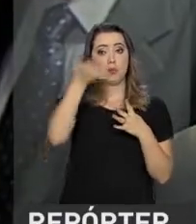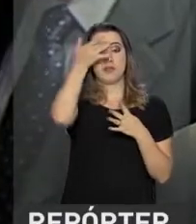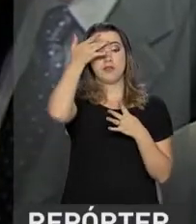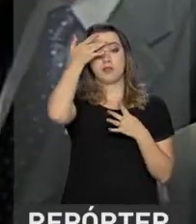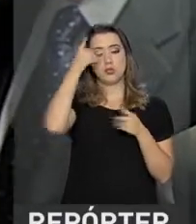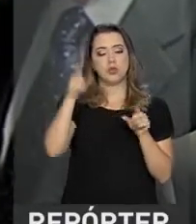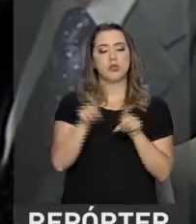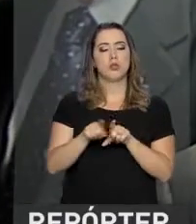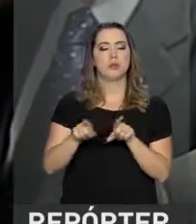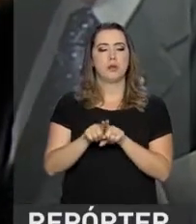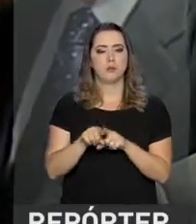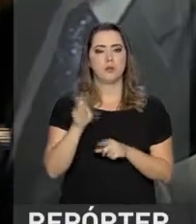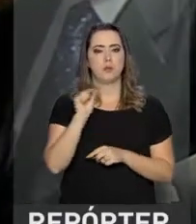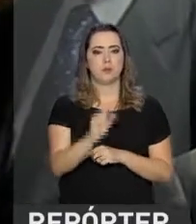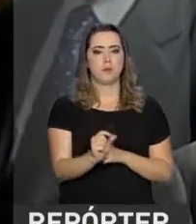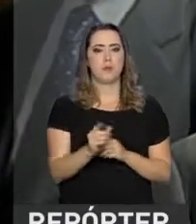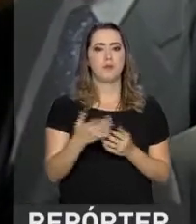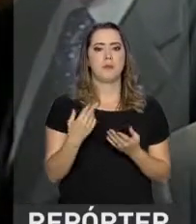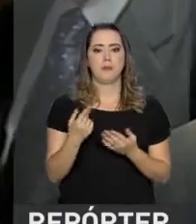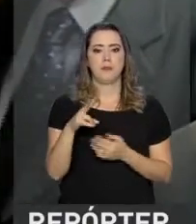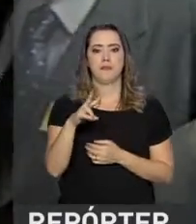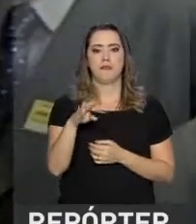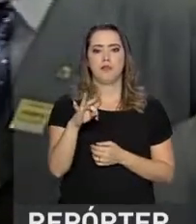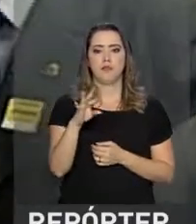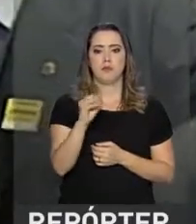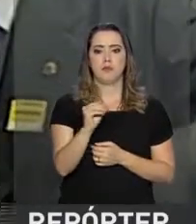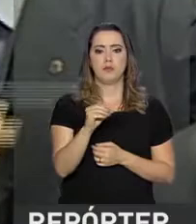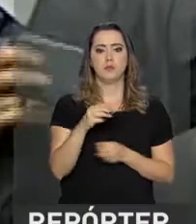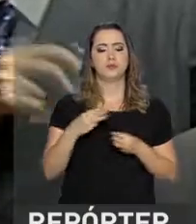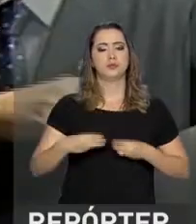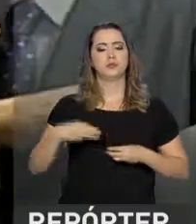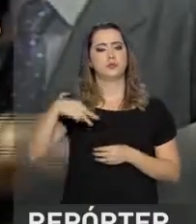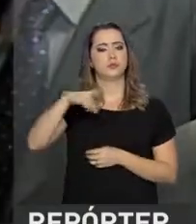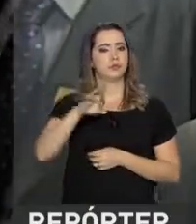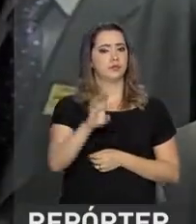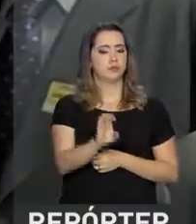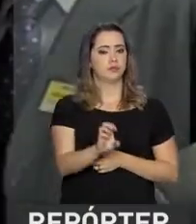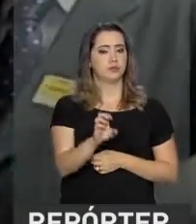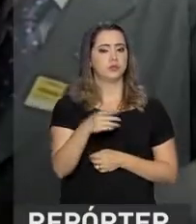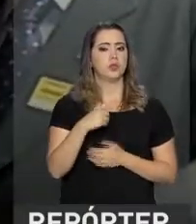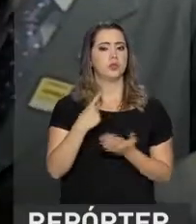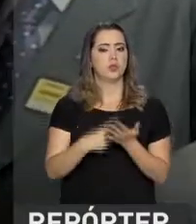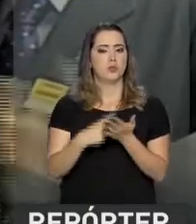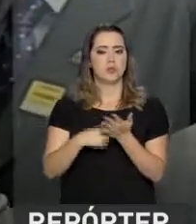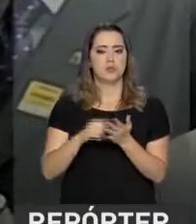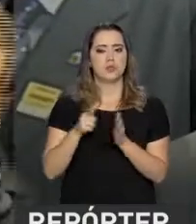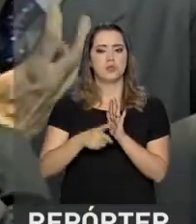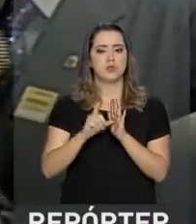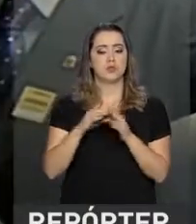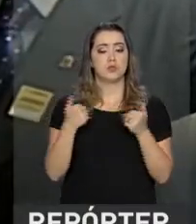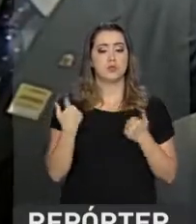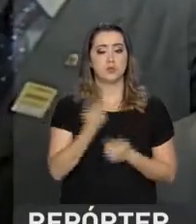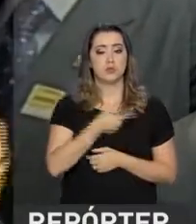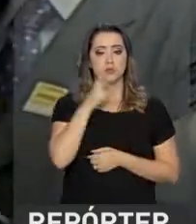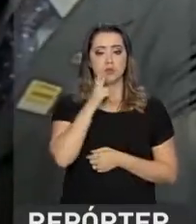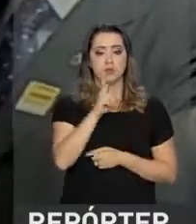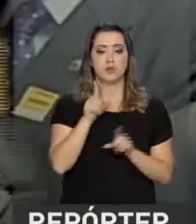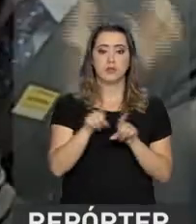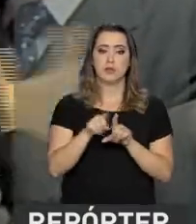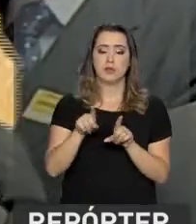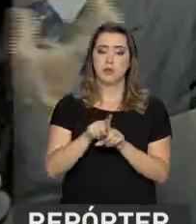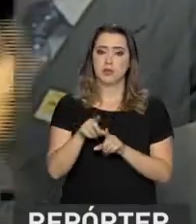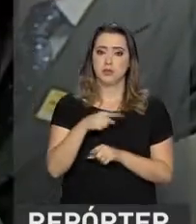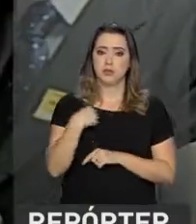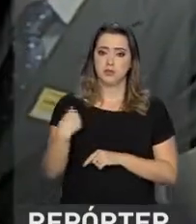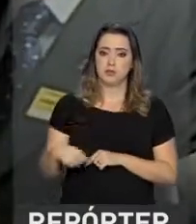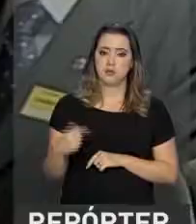semelhante sobre os auspícios do Ministério das Relações Exteriores, assunto já tratado anteriormente. Nós estamos olhando também para a China, nós